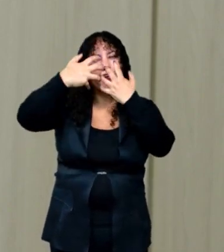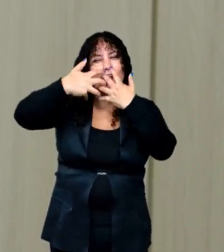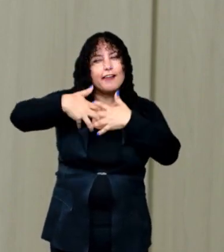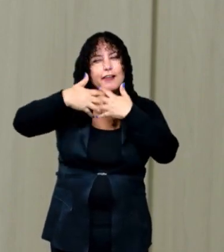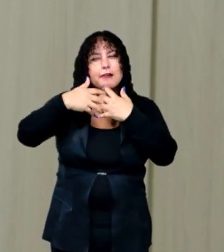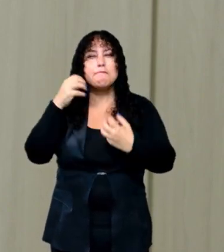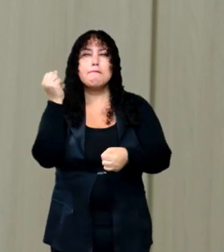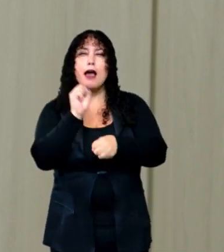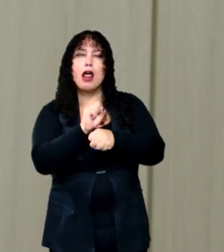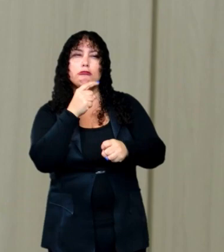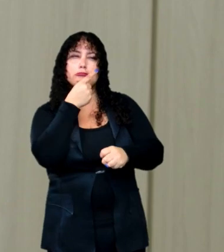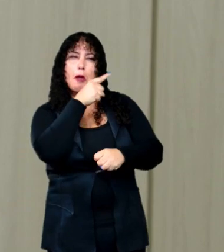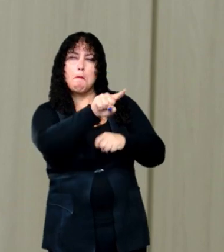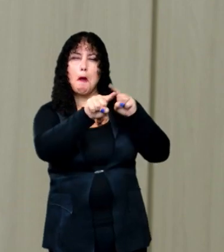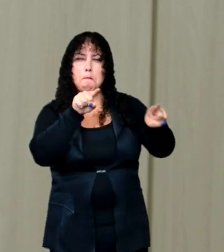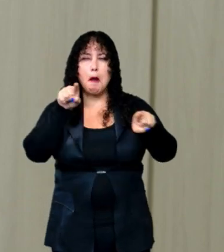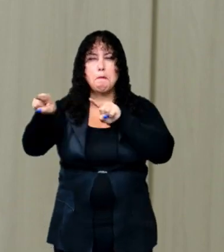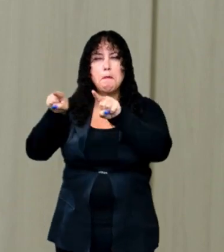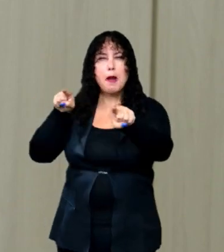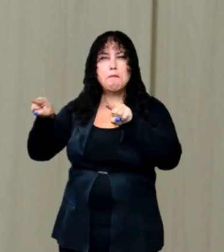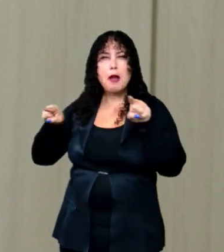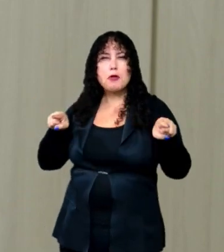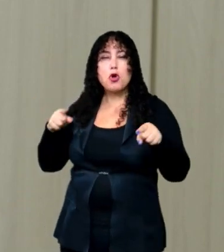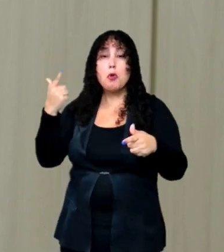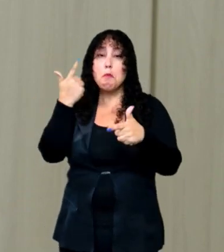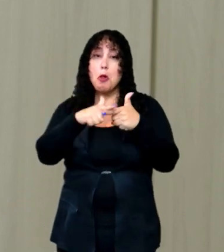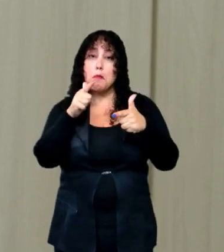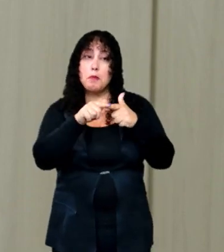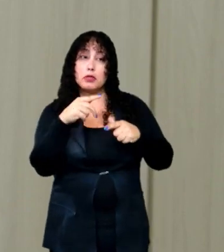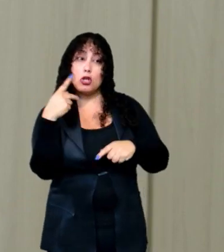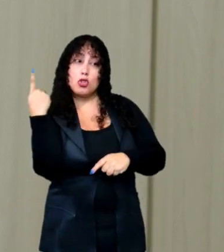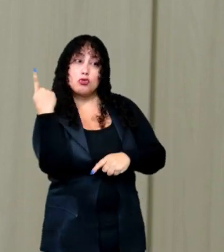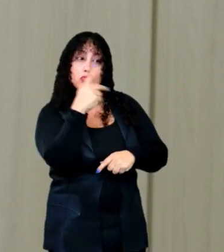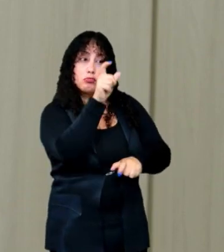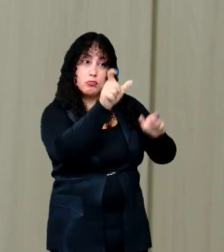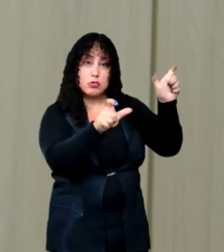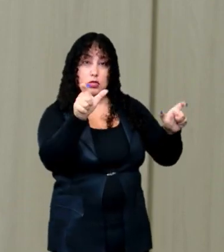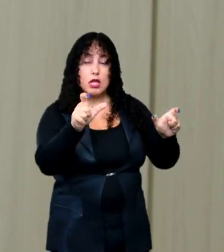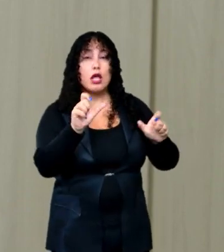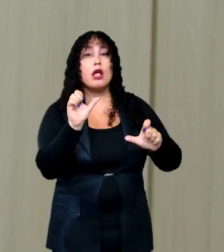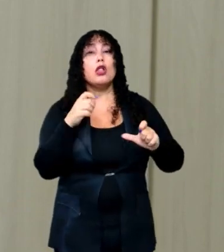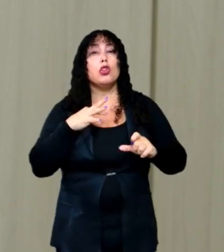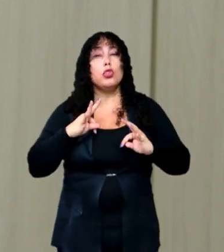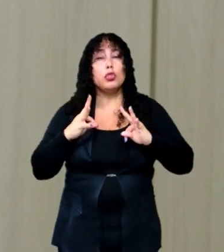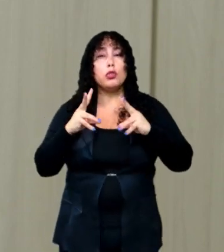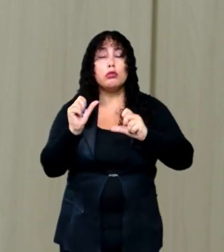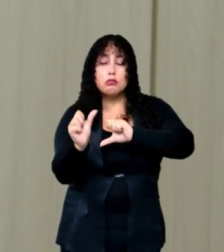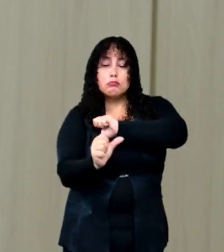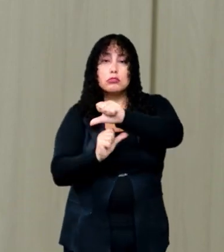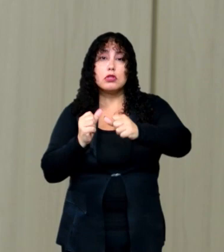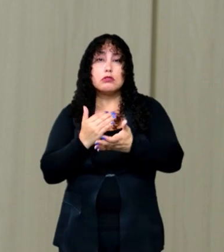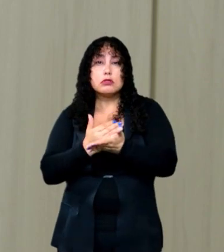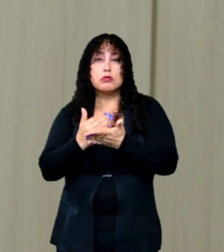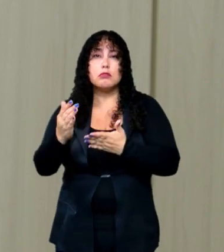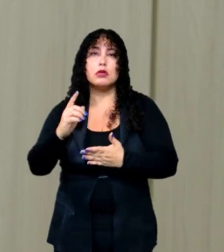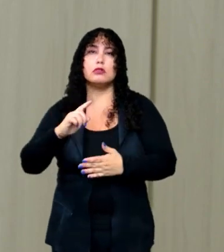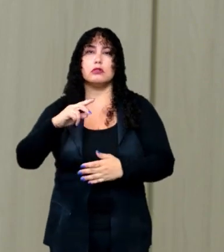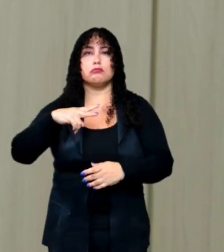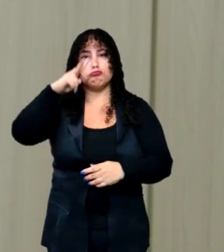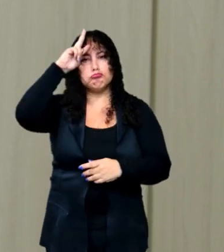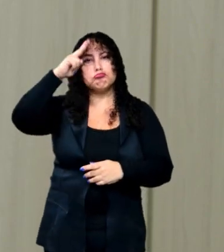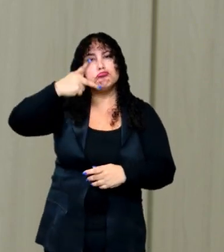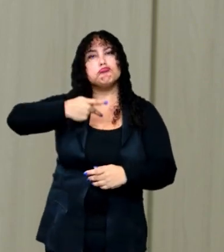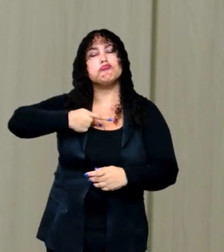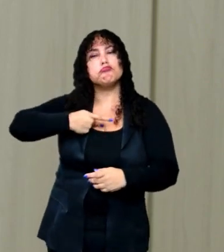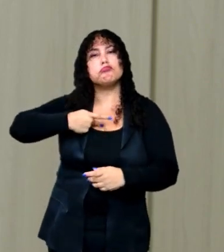Parar de apontar achando que os problemas também só estão nos outros, né? Porque eu acho que toda mudança começa em nós mesmos,